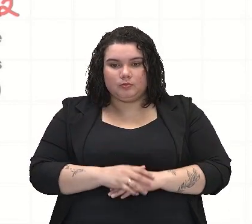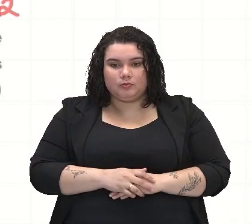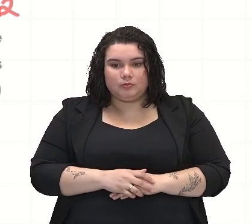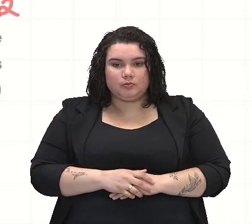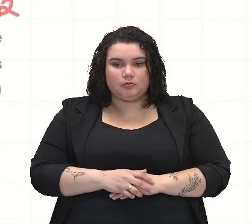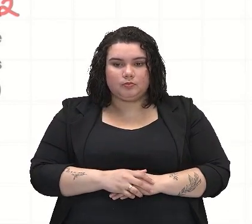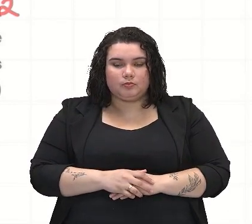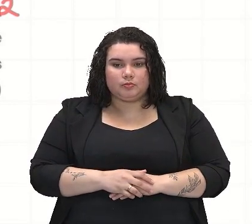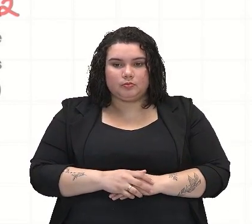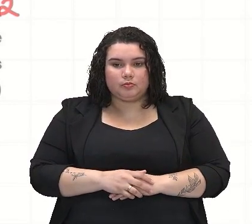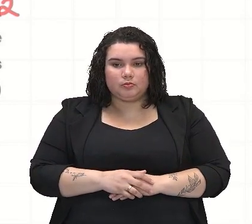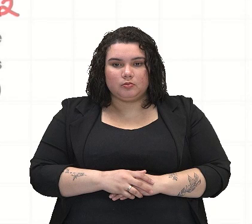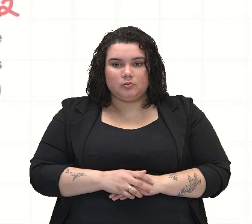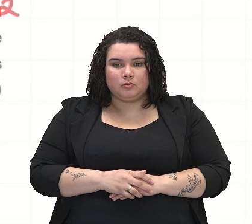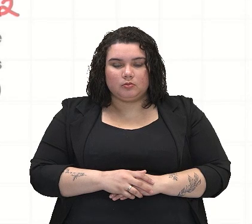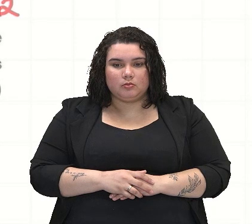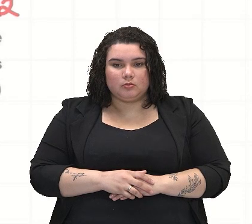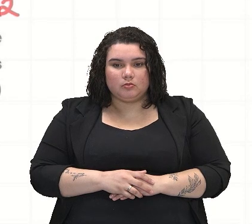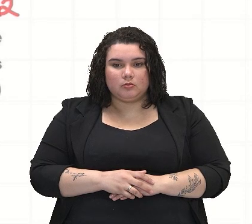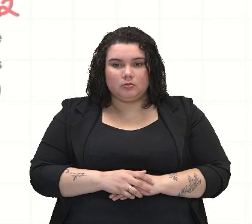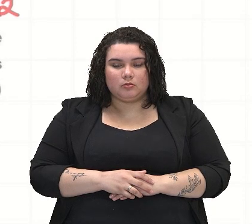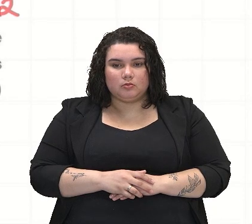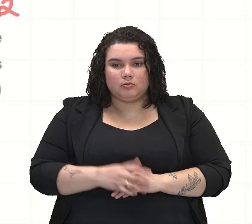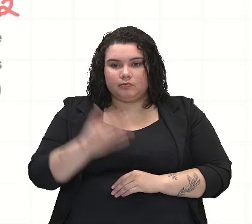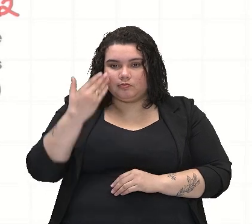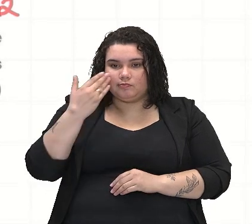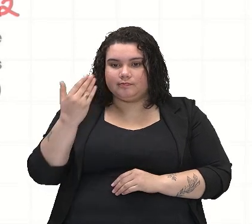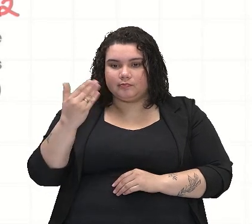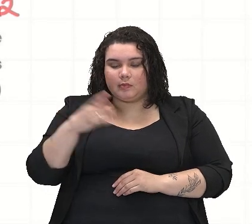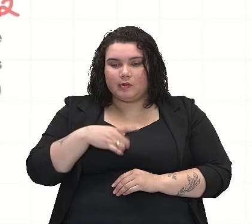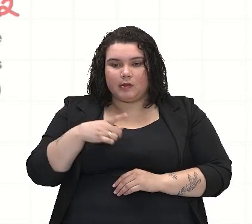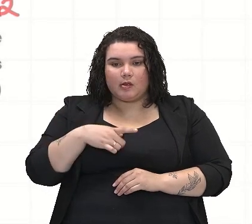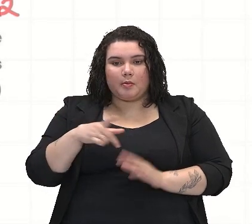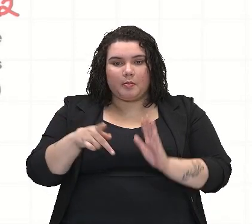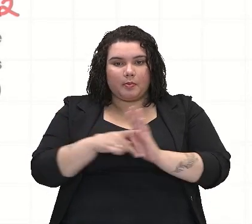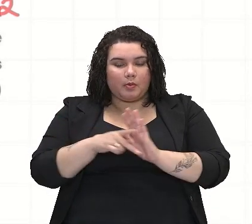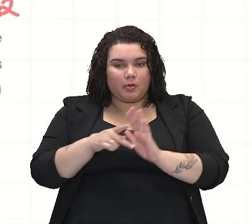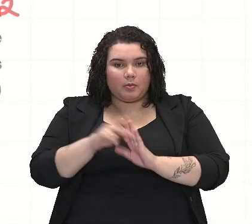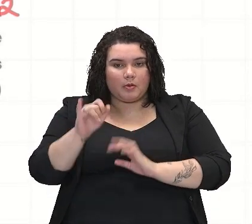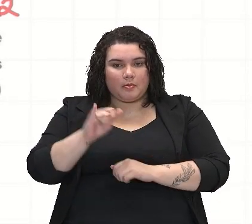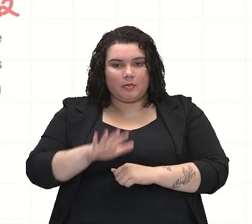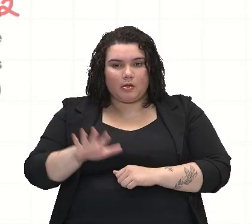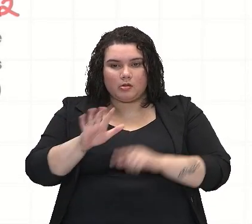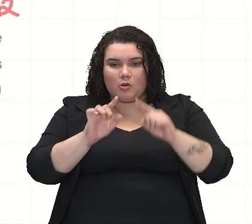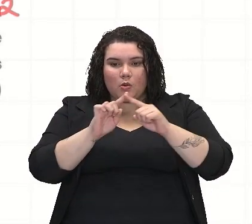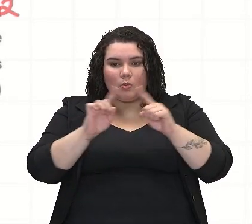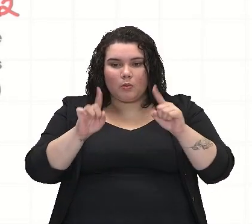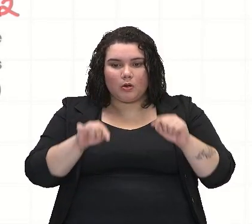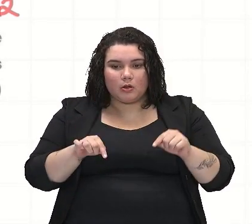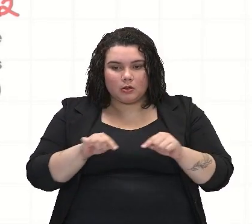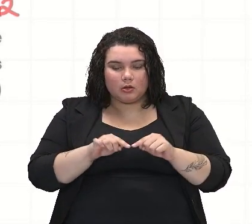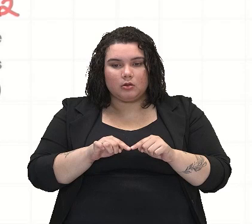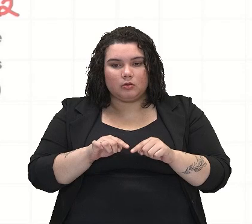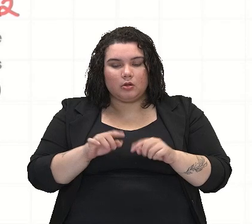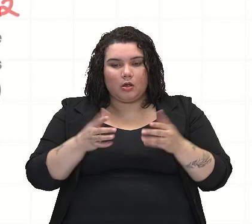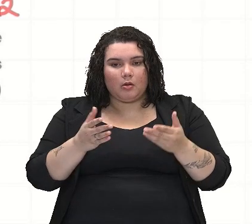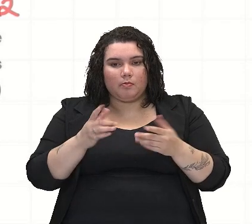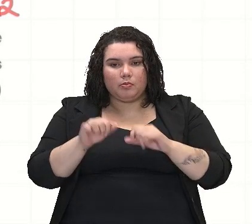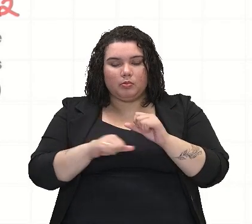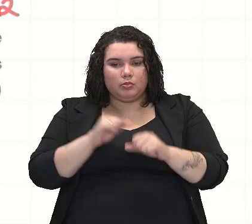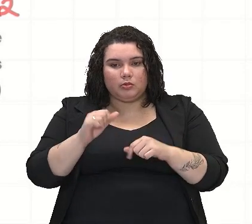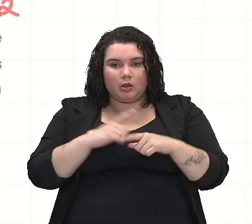lados aí, nós temos um quadrilátero, né? De medidas iguais, temos um losango aqui,